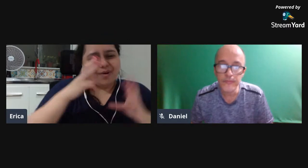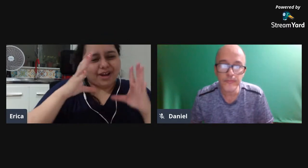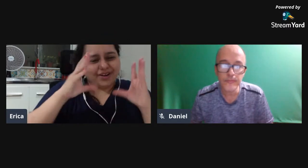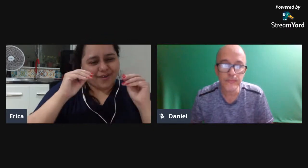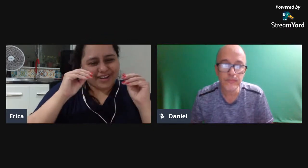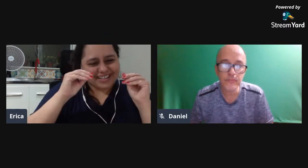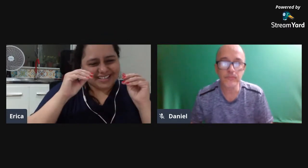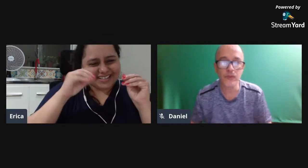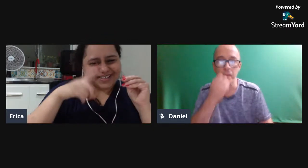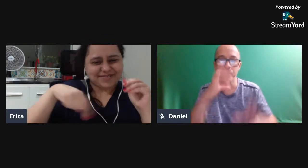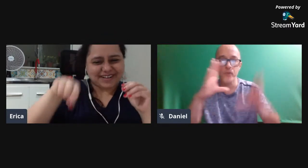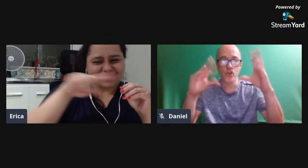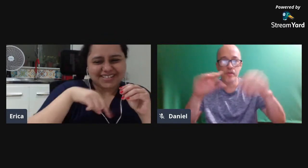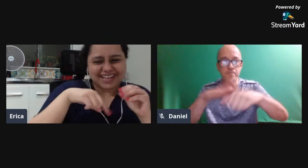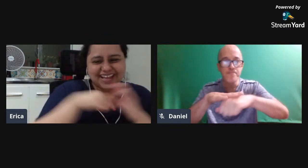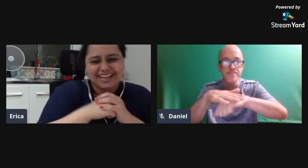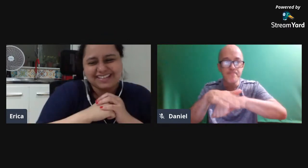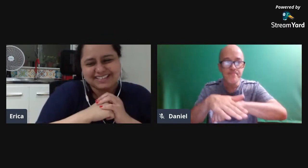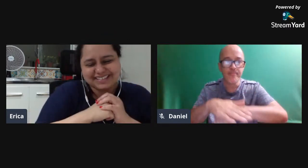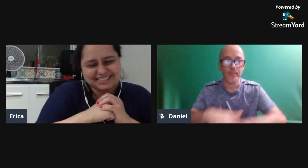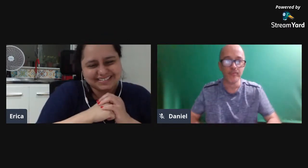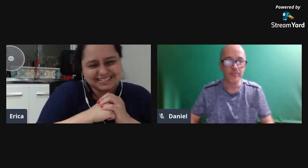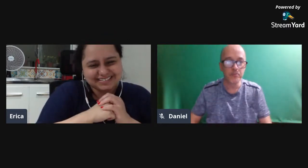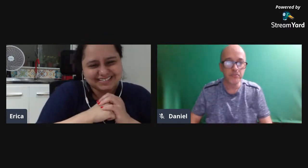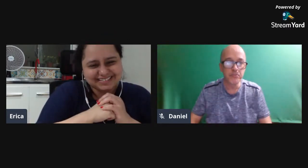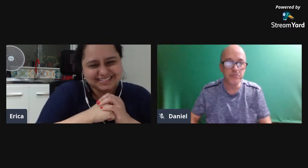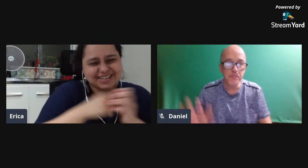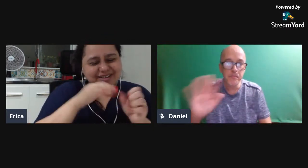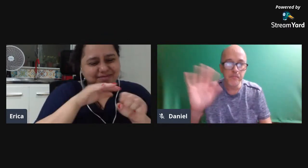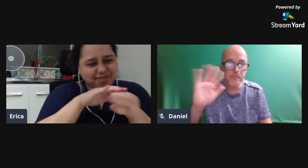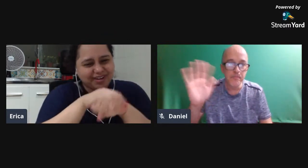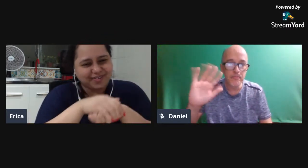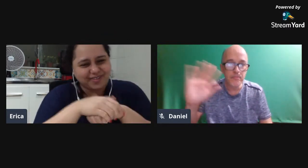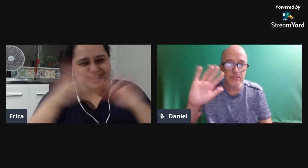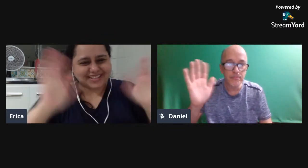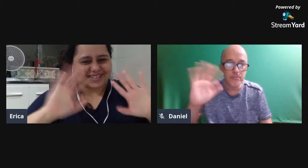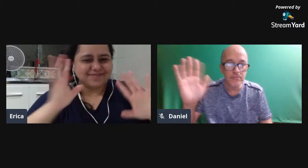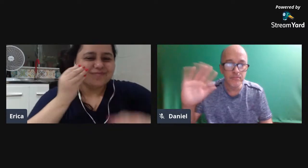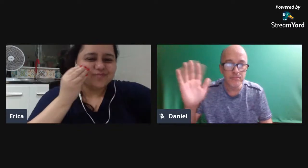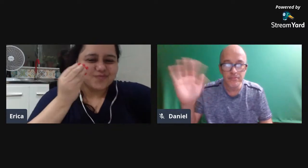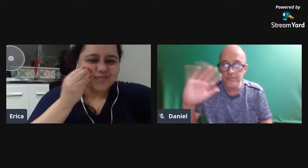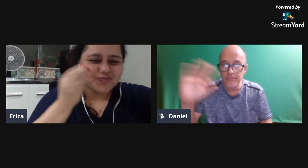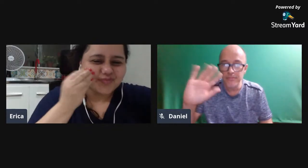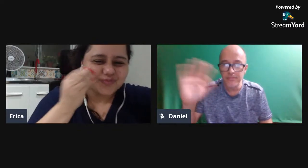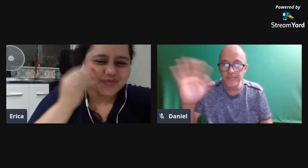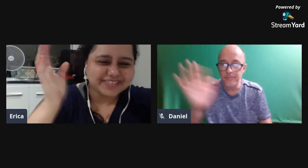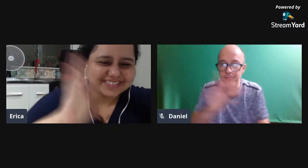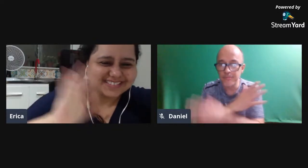Boa noite para vocês. Boa noite.